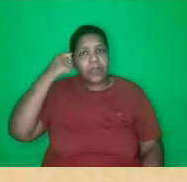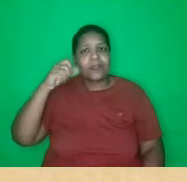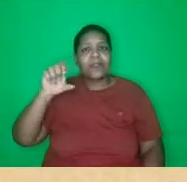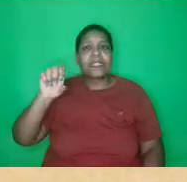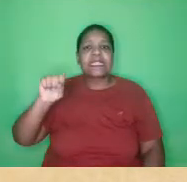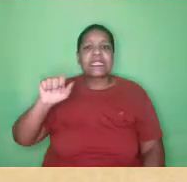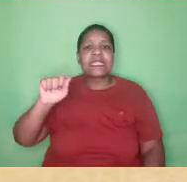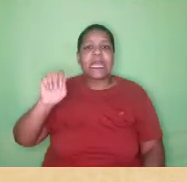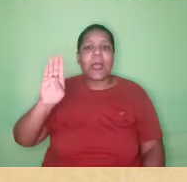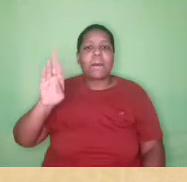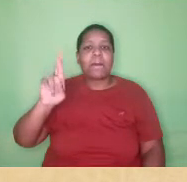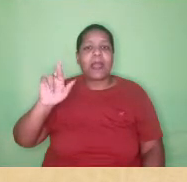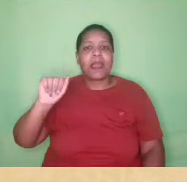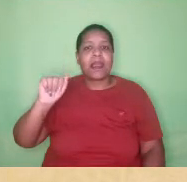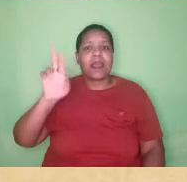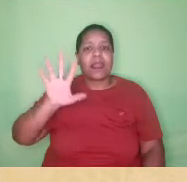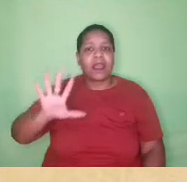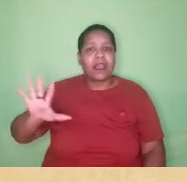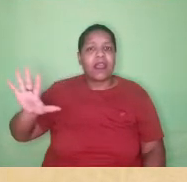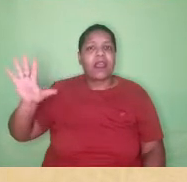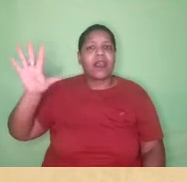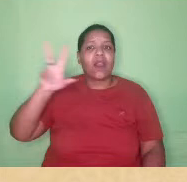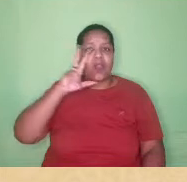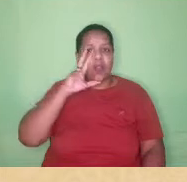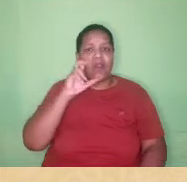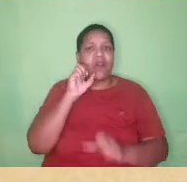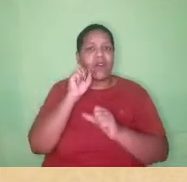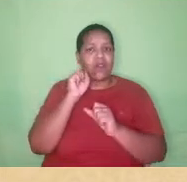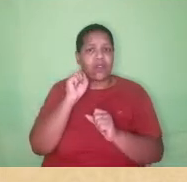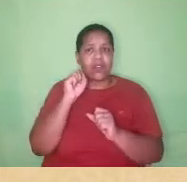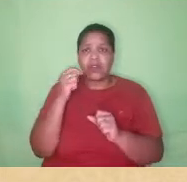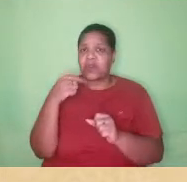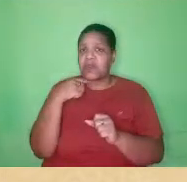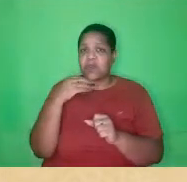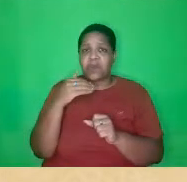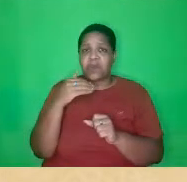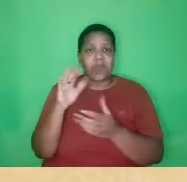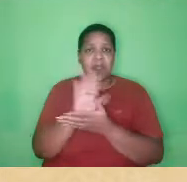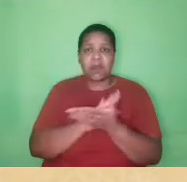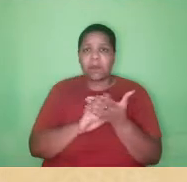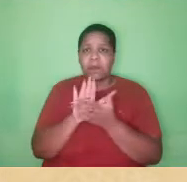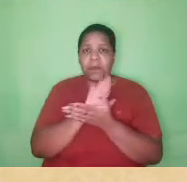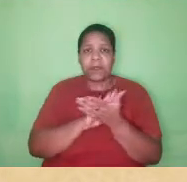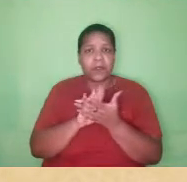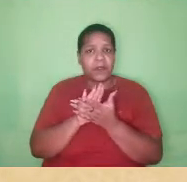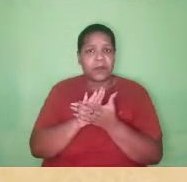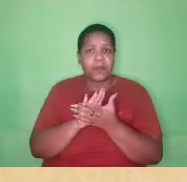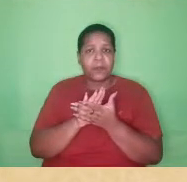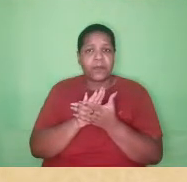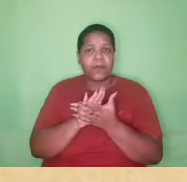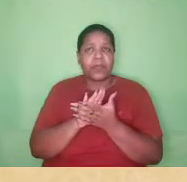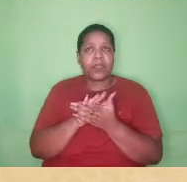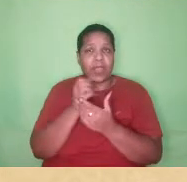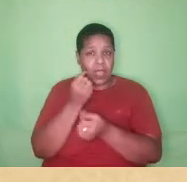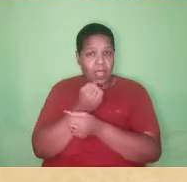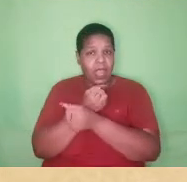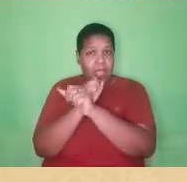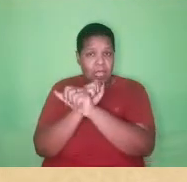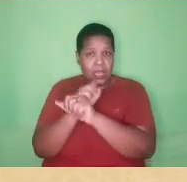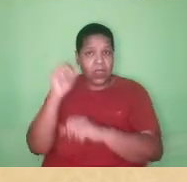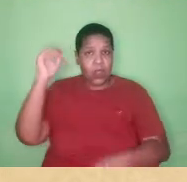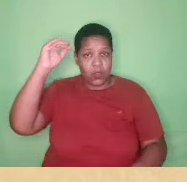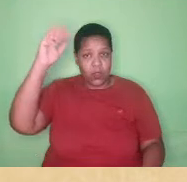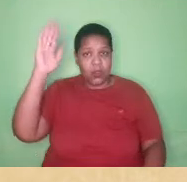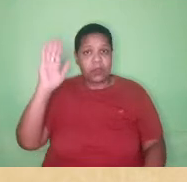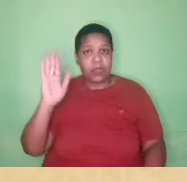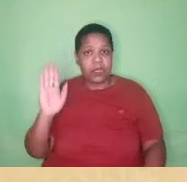em torno da mineração, muito forte, mas elas não eram cidades escravistas. As cidades escravistas brasileiras, elas